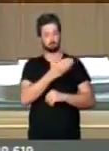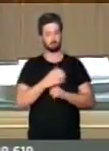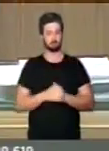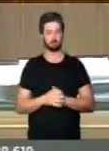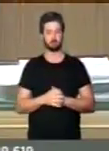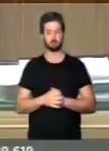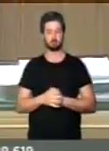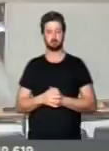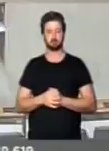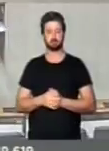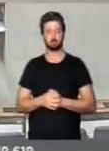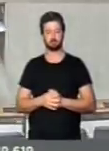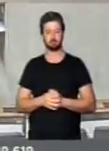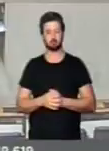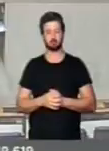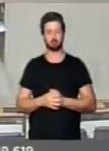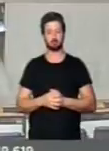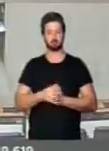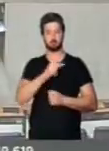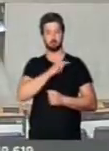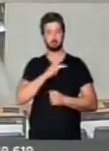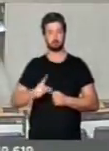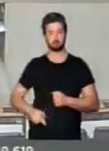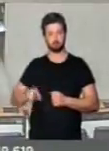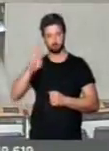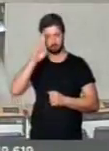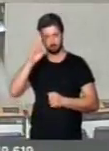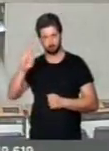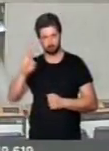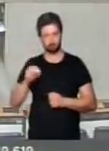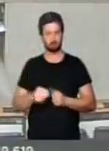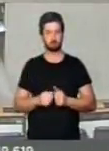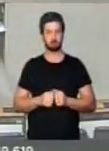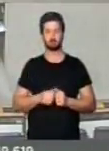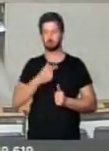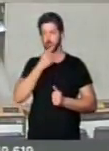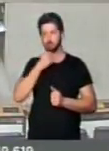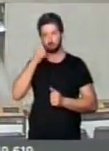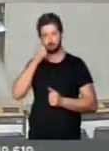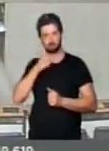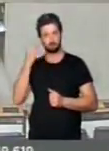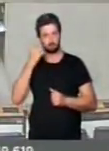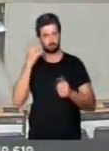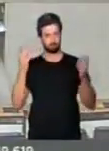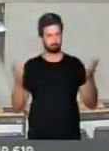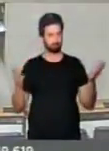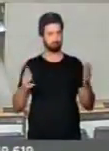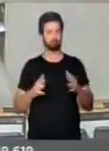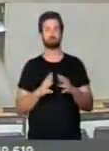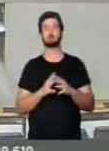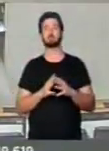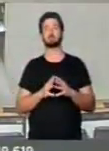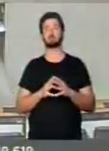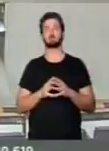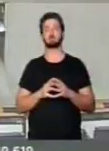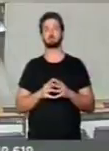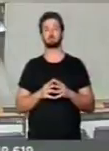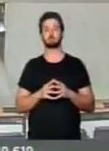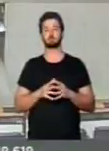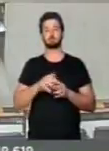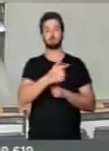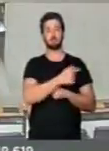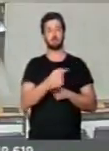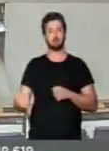parlamentar. Senhor presidente, senhoras e senhores parlamentares, essa